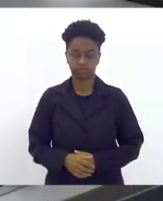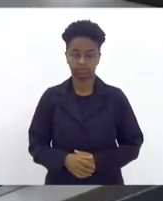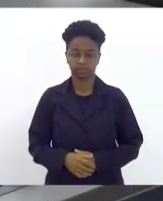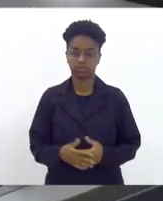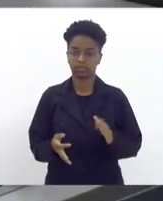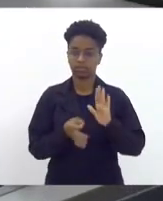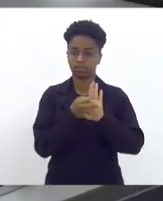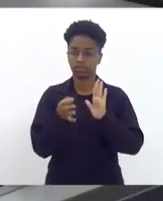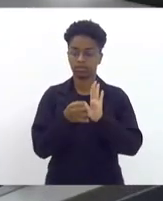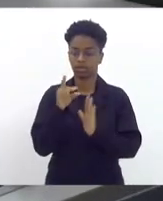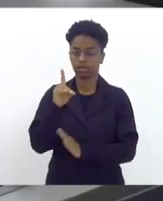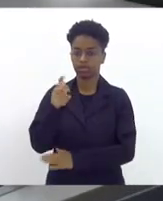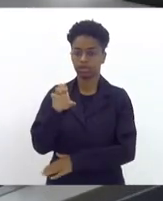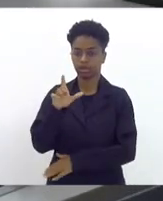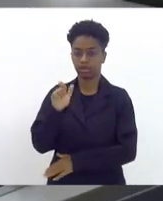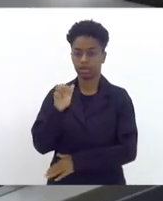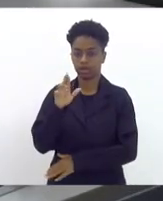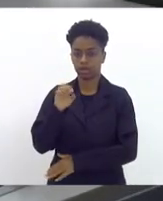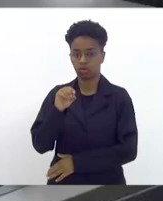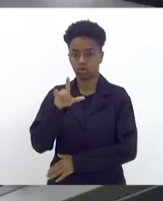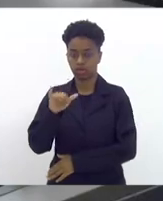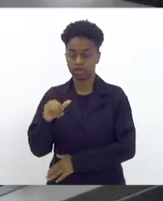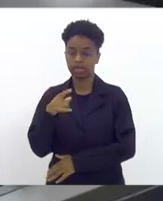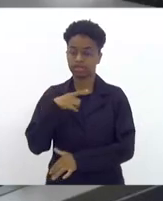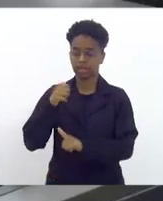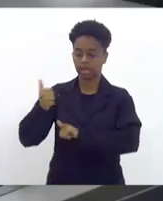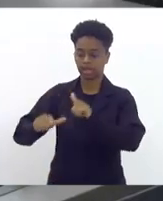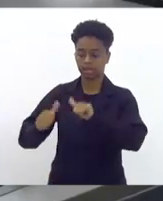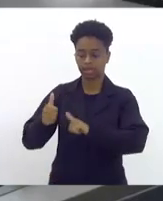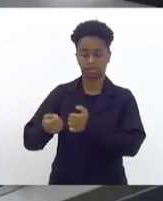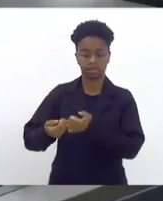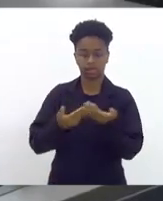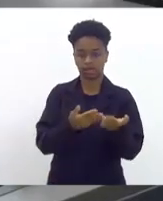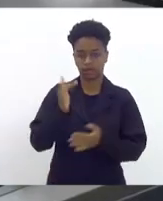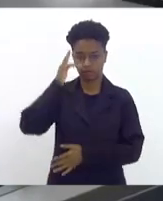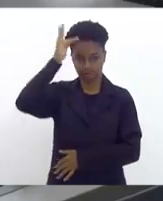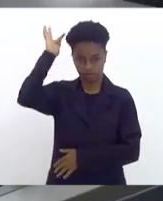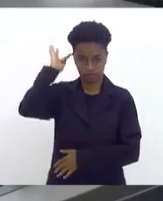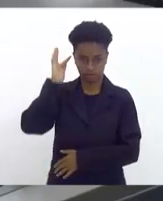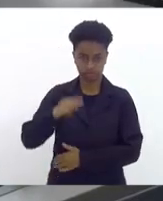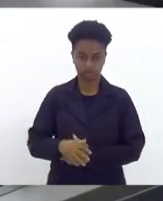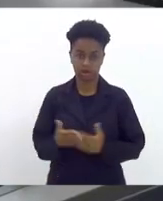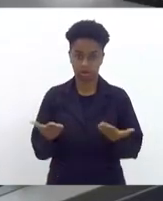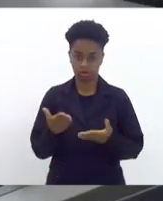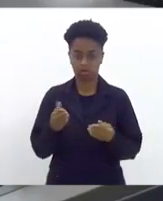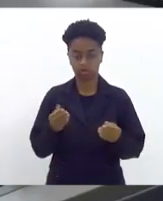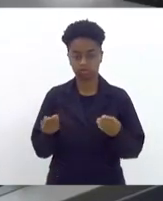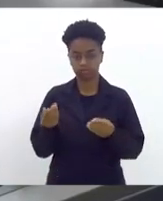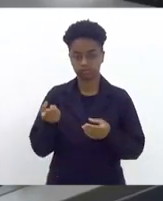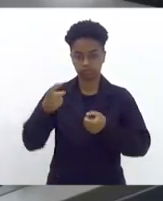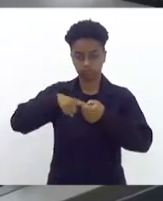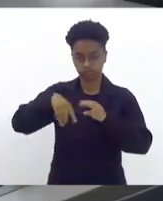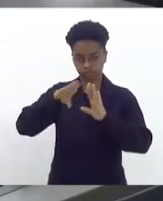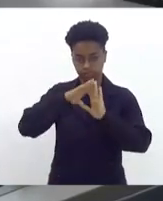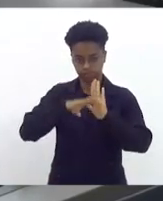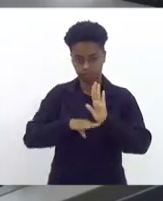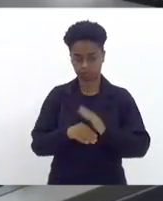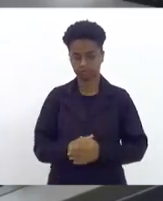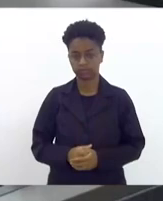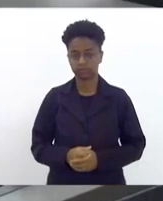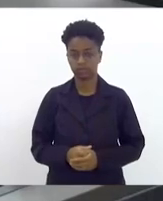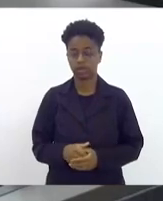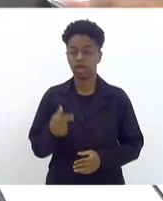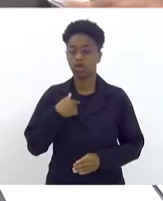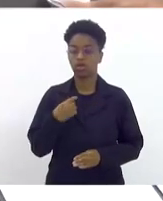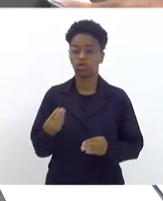Deputado Guilherme delaro olha esse PL estava com vista para o deputado Fred Pacheco retornado a pauta senhor presidente eu